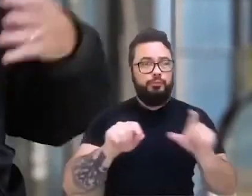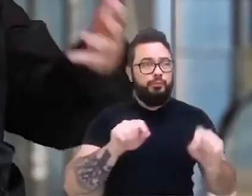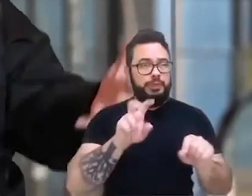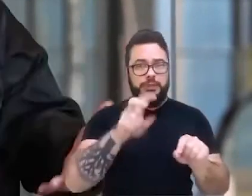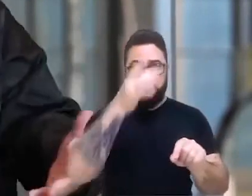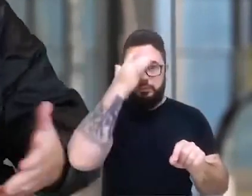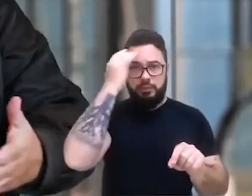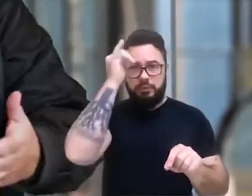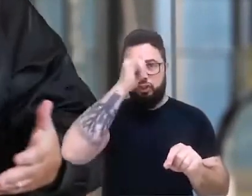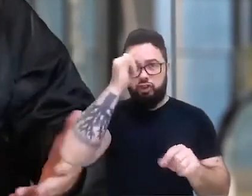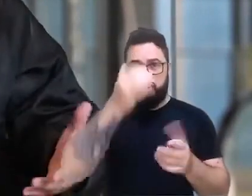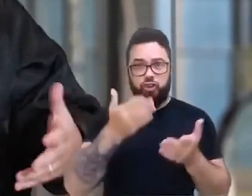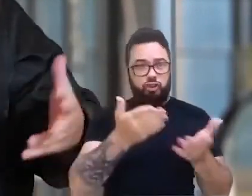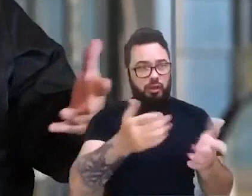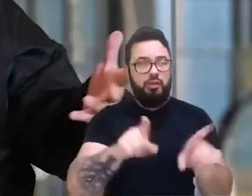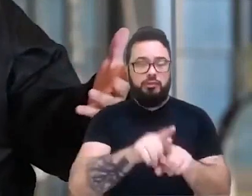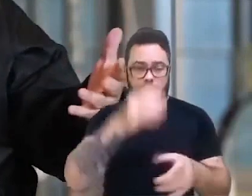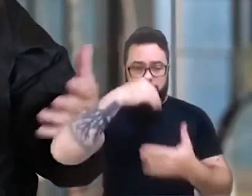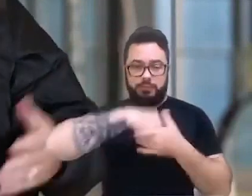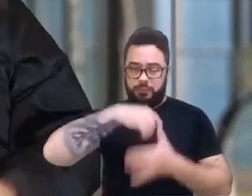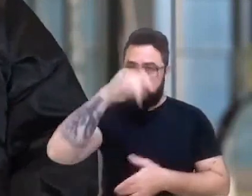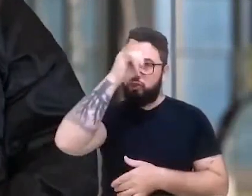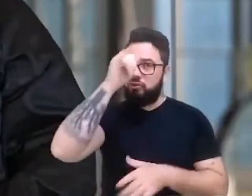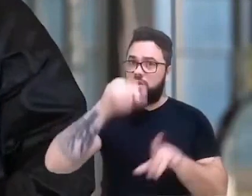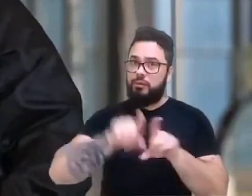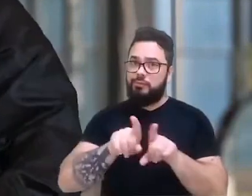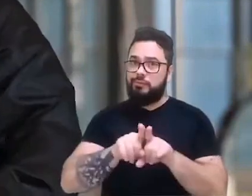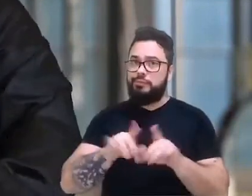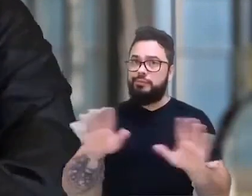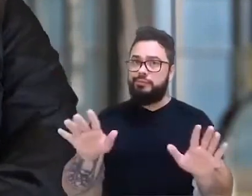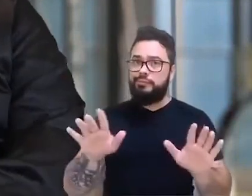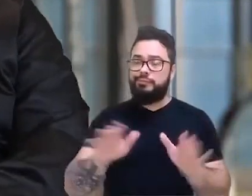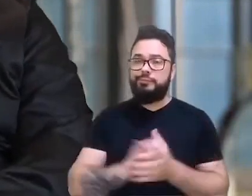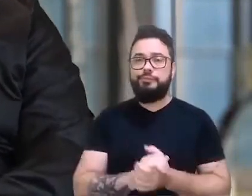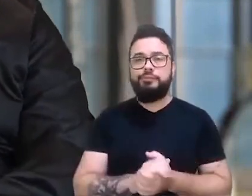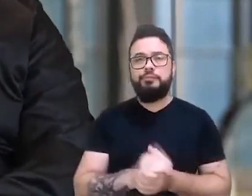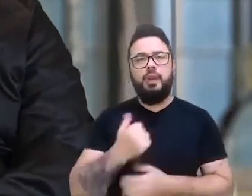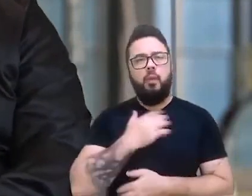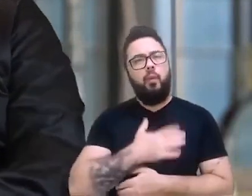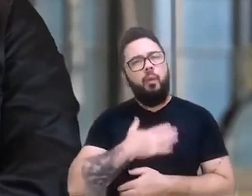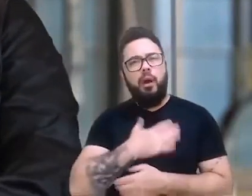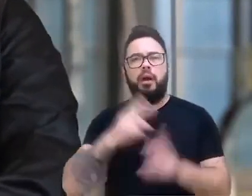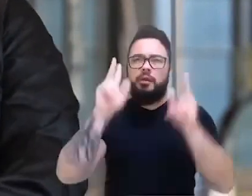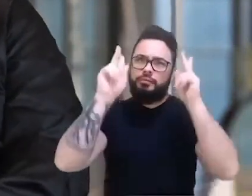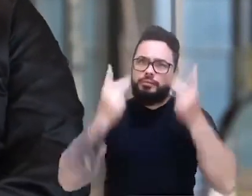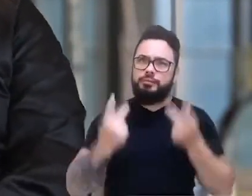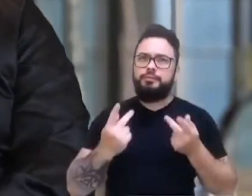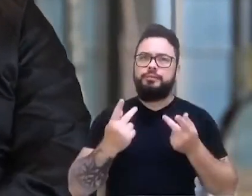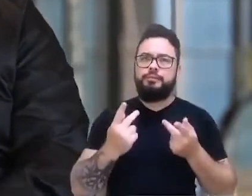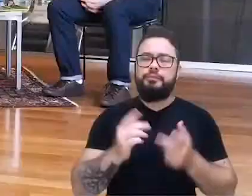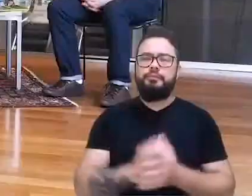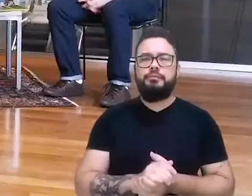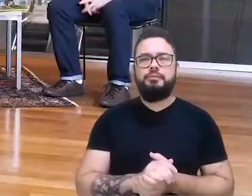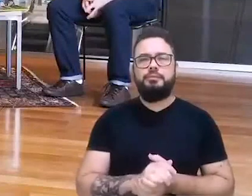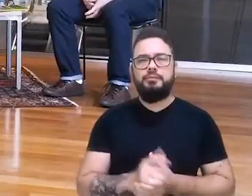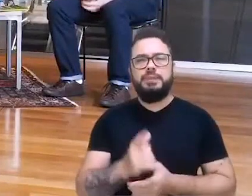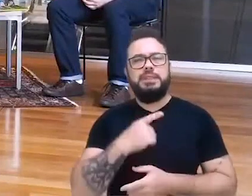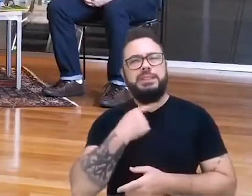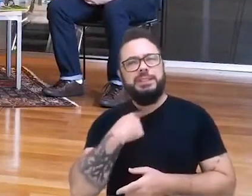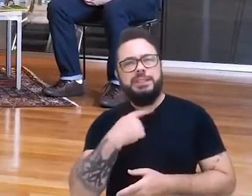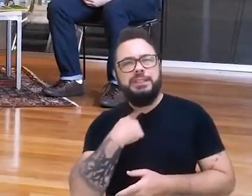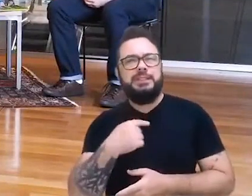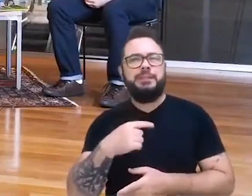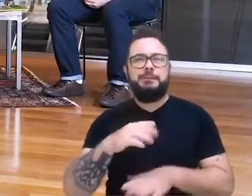cinco canalhas, você também tem um pouco do mesmo canalha, né? Ou as coisas ruins só acontecem com você. Então, eu gosto muito de gente. E aí eu tenho vontade